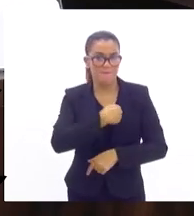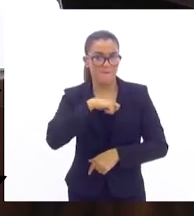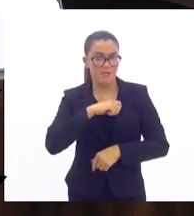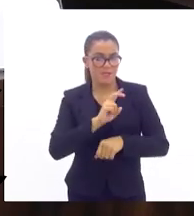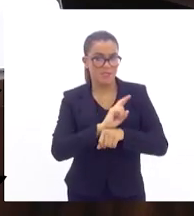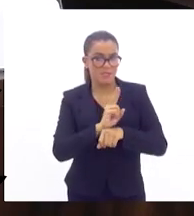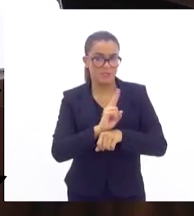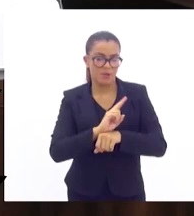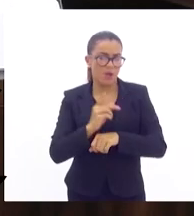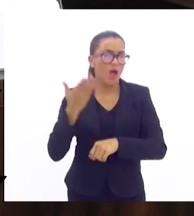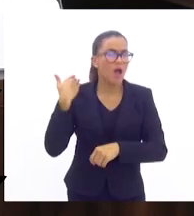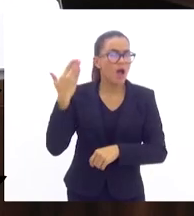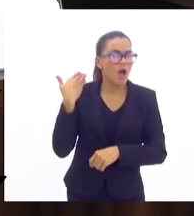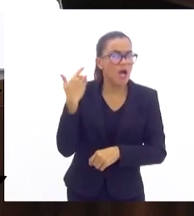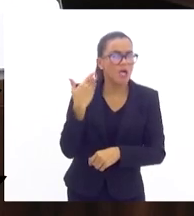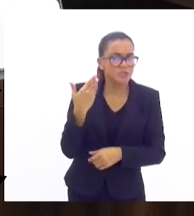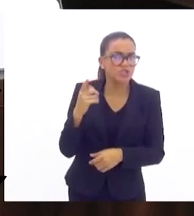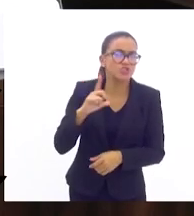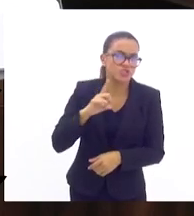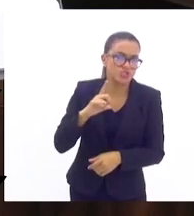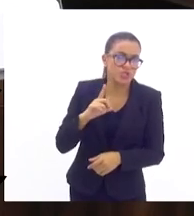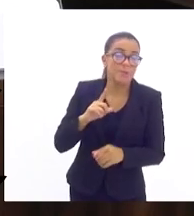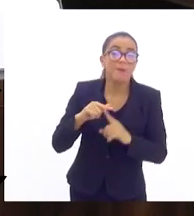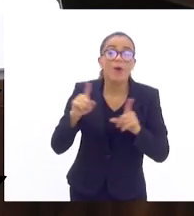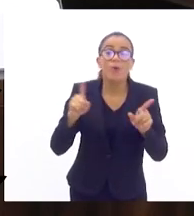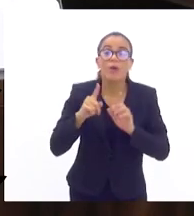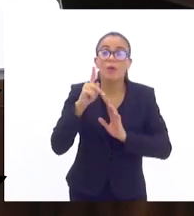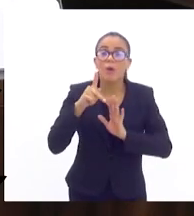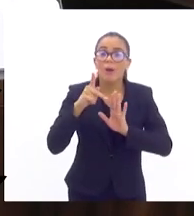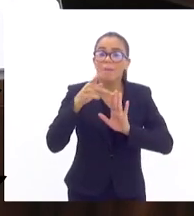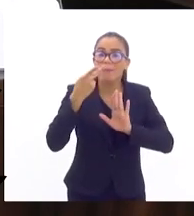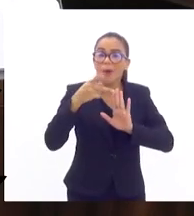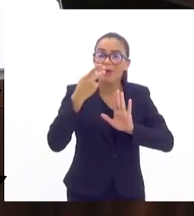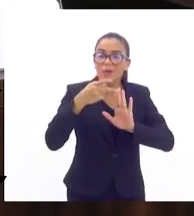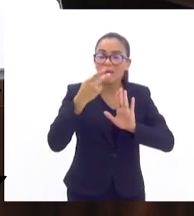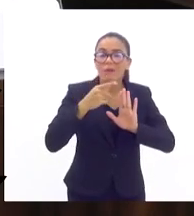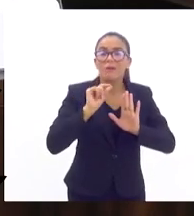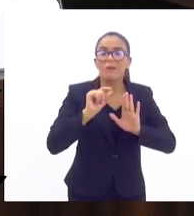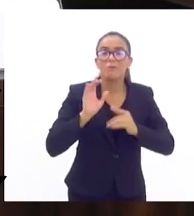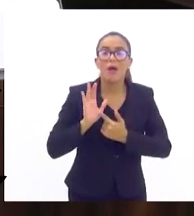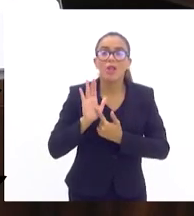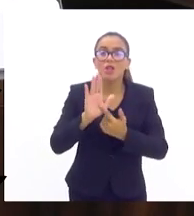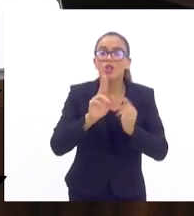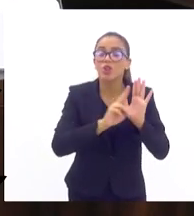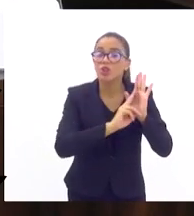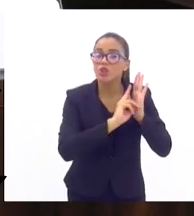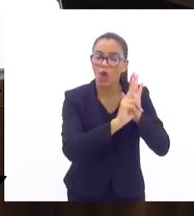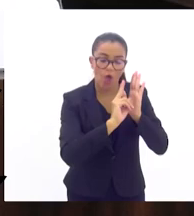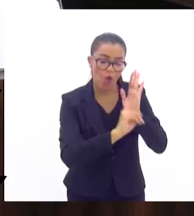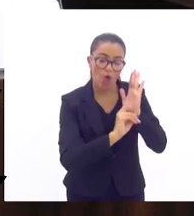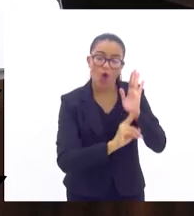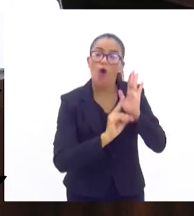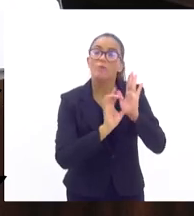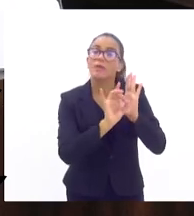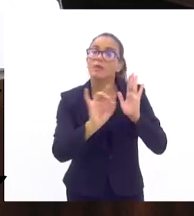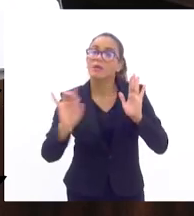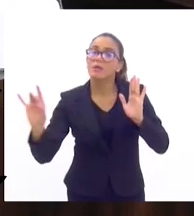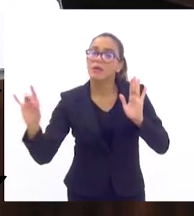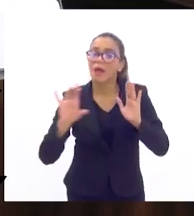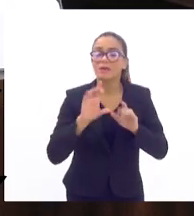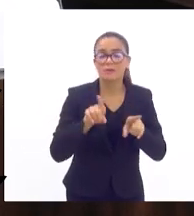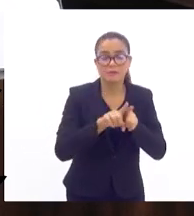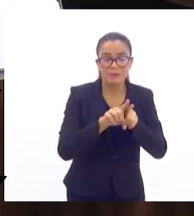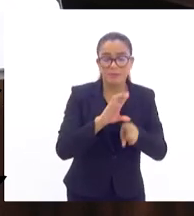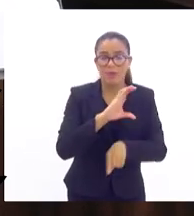existia antes, mas ele fez questão, o presidente fez questão de colocar isso através de uma portaria, para dar, inclusive, o nome dos técnicos que estão participando, quem é o coordenador. Então,